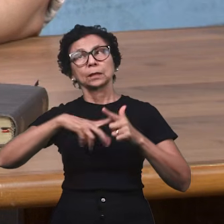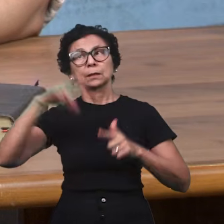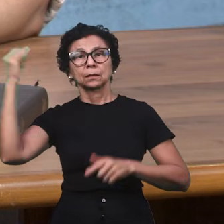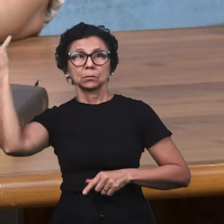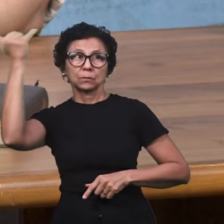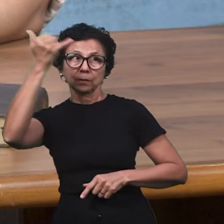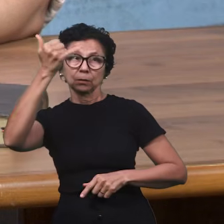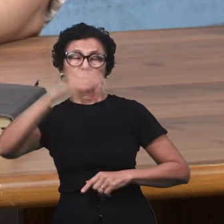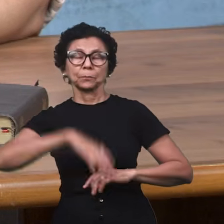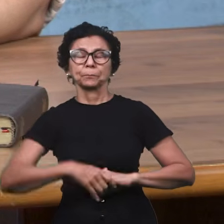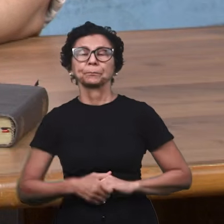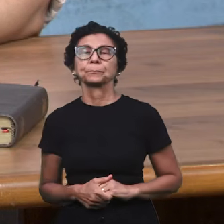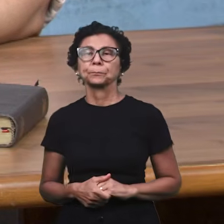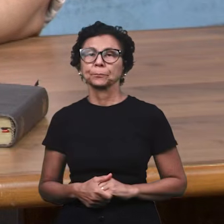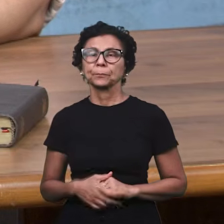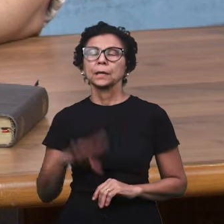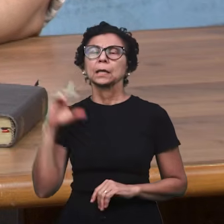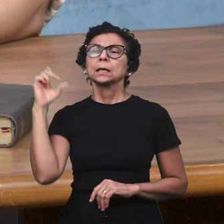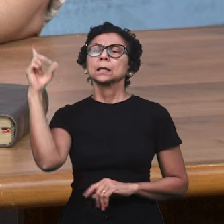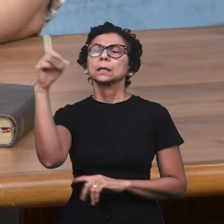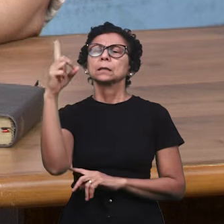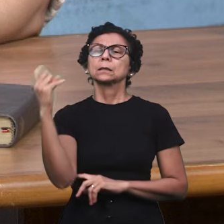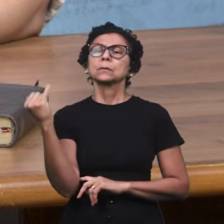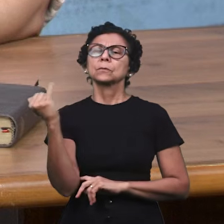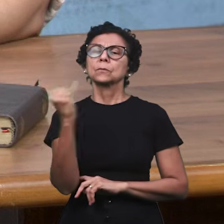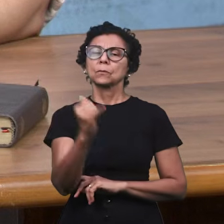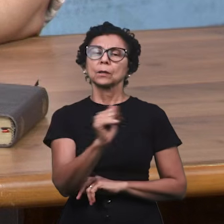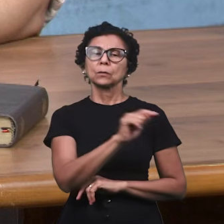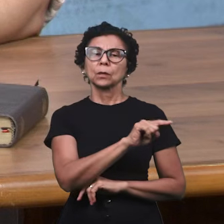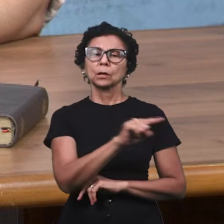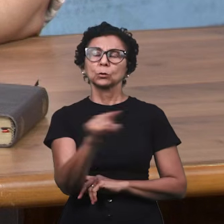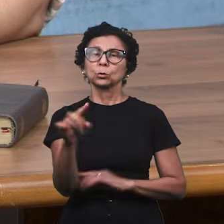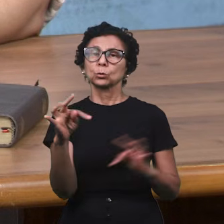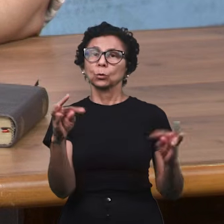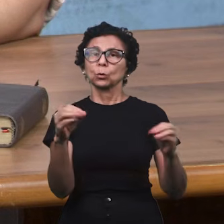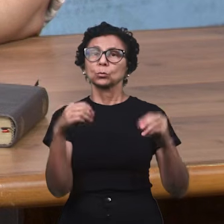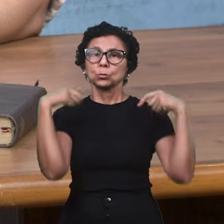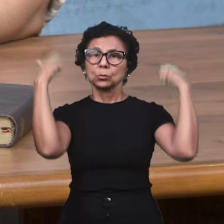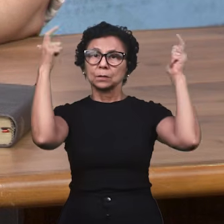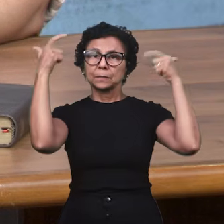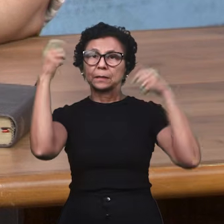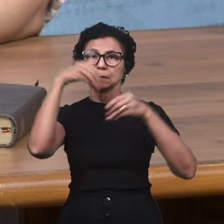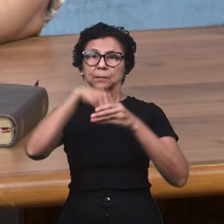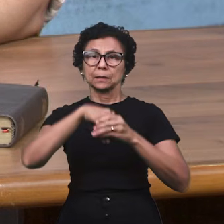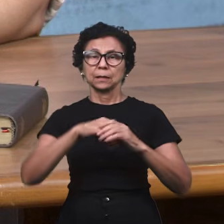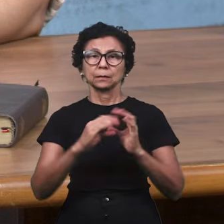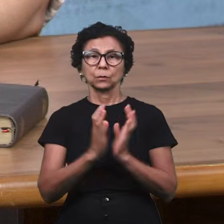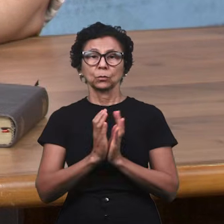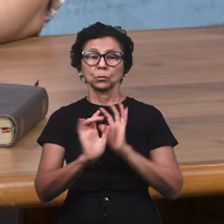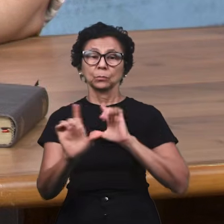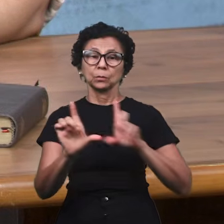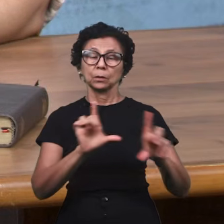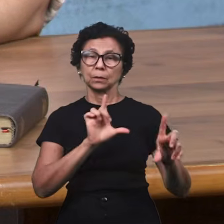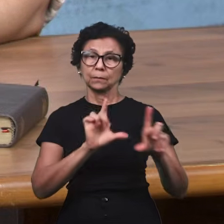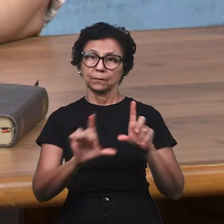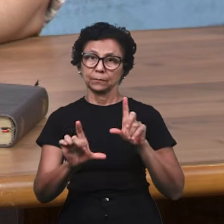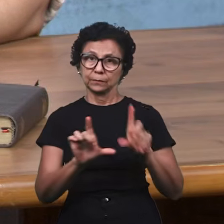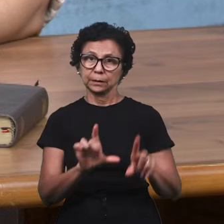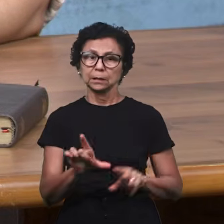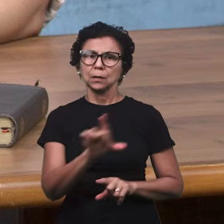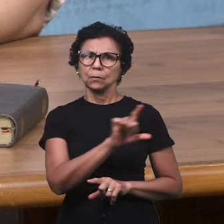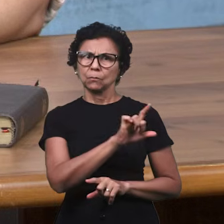si. E disse Davi aos príncipes dos levitas que constituíssem a